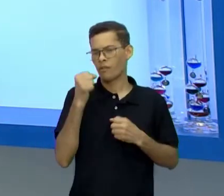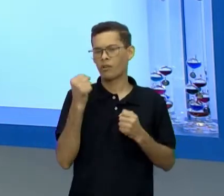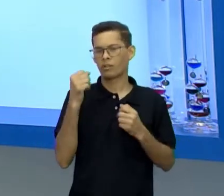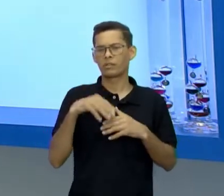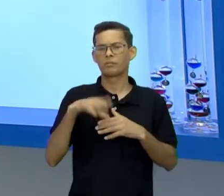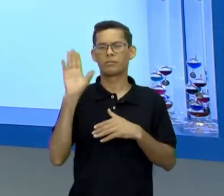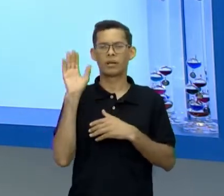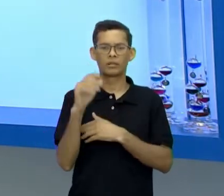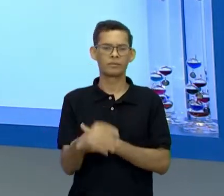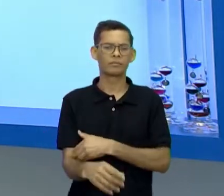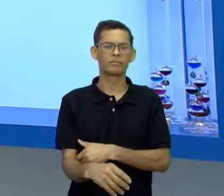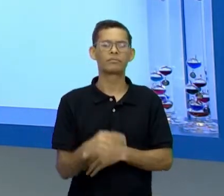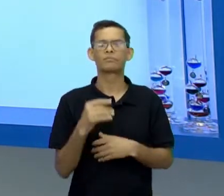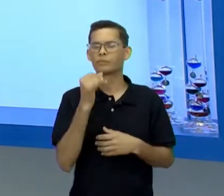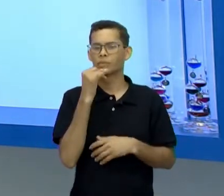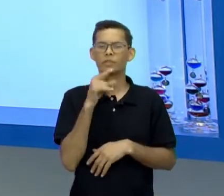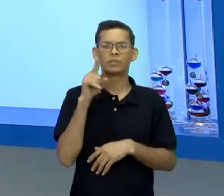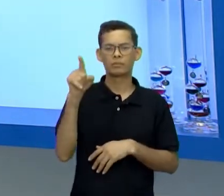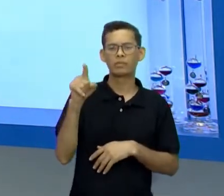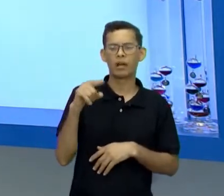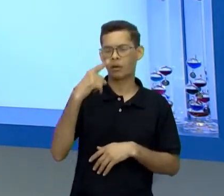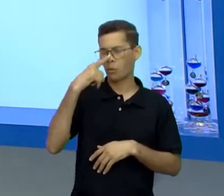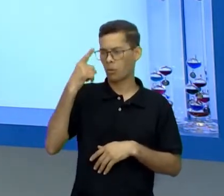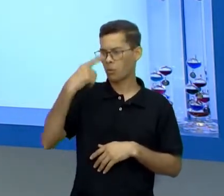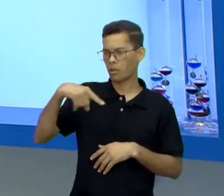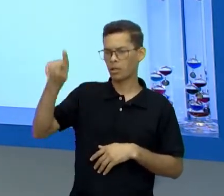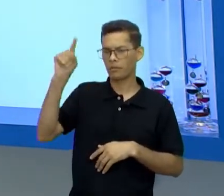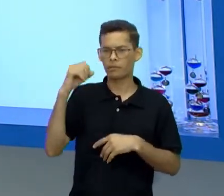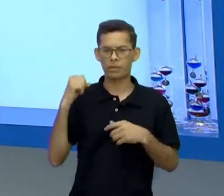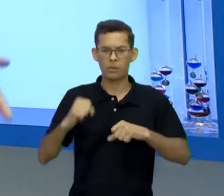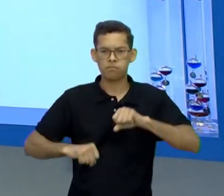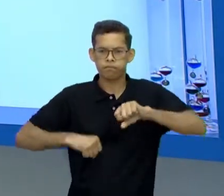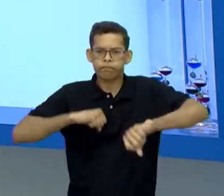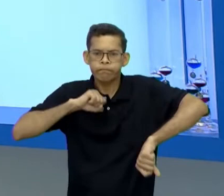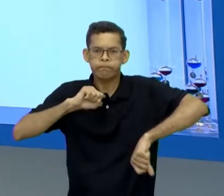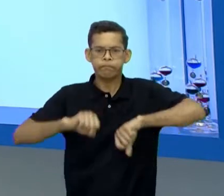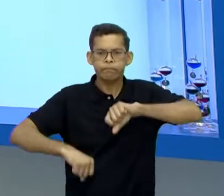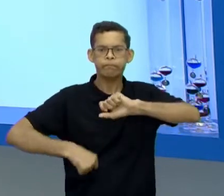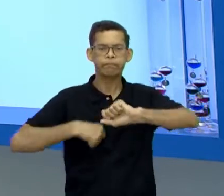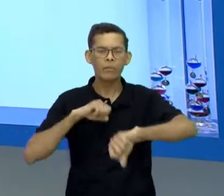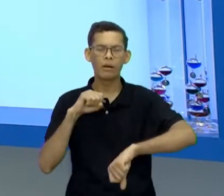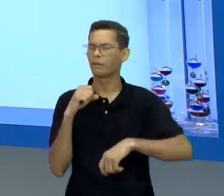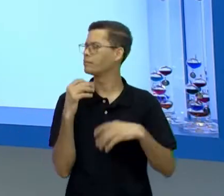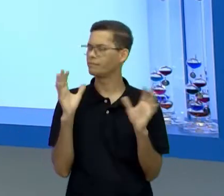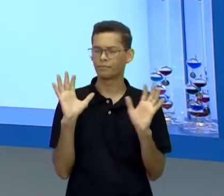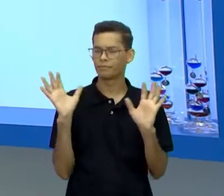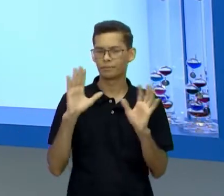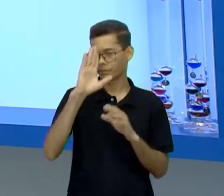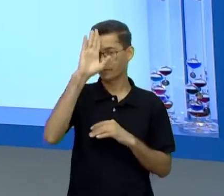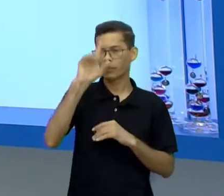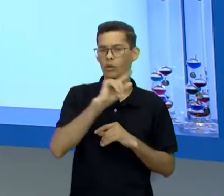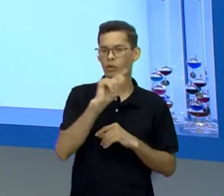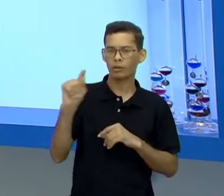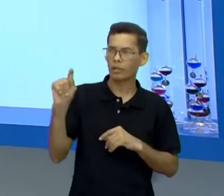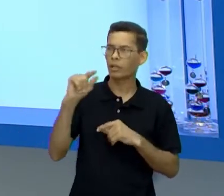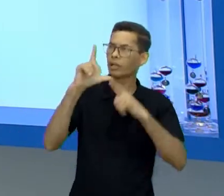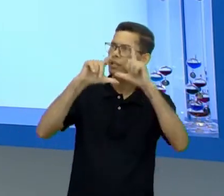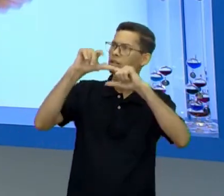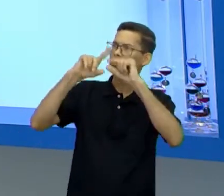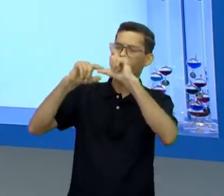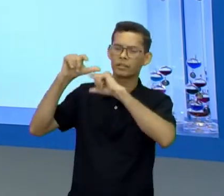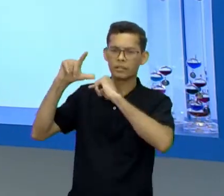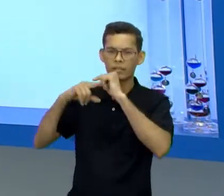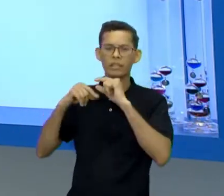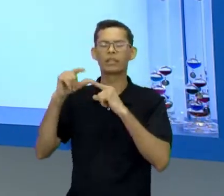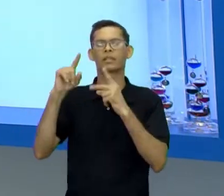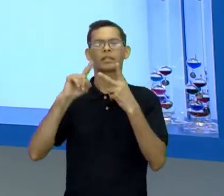Ah, um elefante tem massa, nossa. Então, não. Tem que ser massa aí proporcional. Planetas, estrelas, galáxias. Aí você observa como que